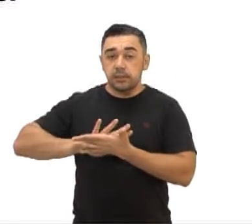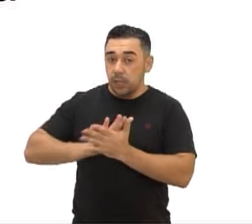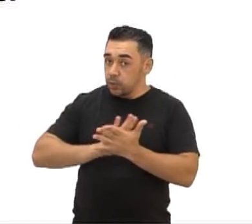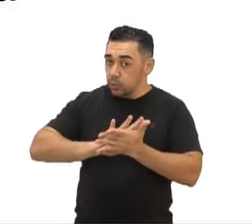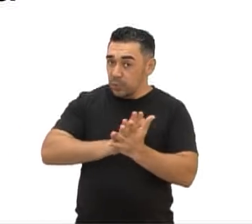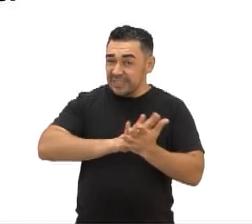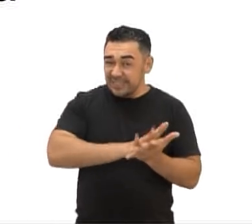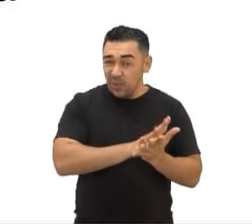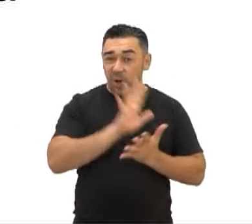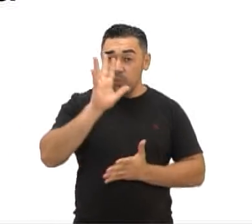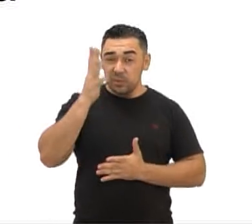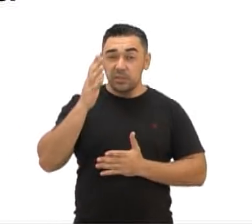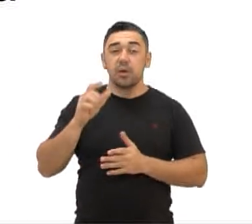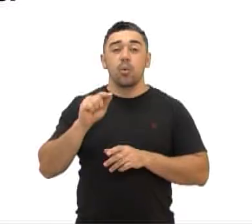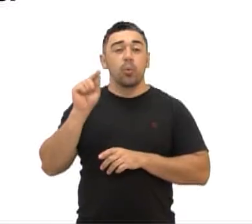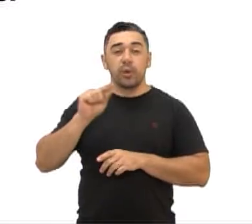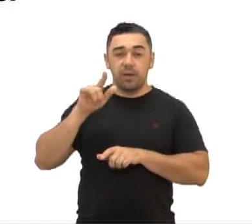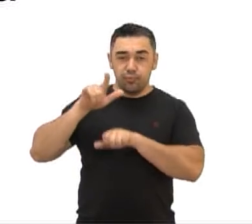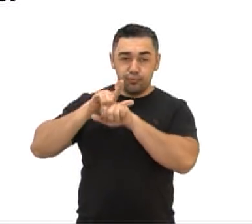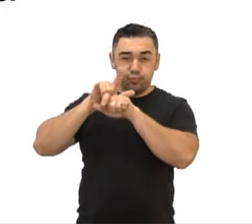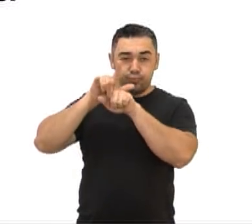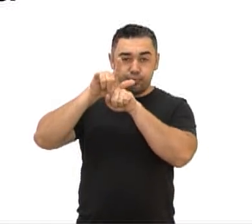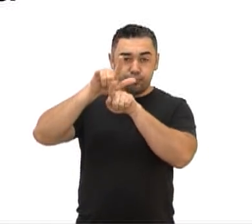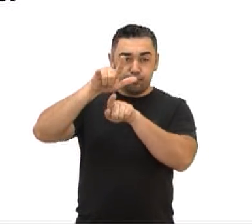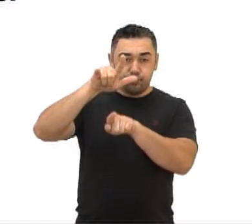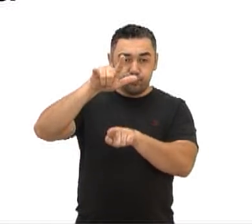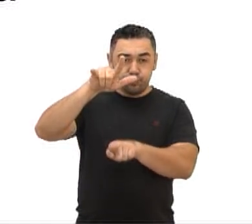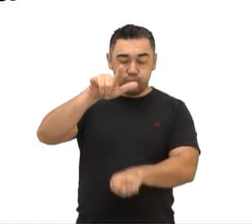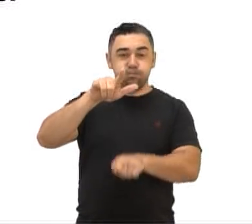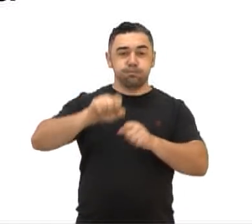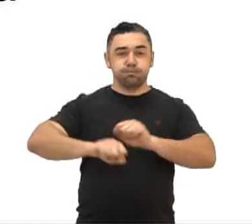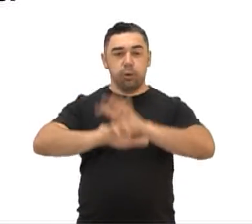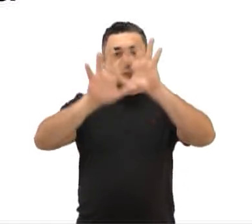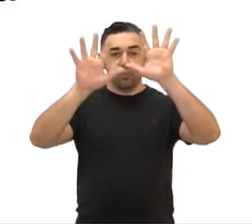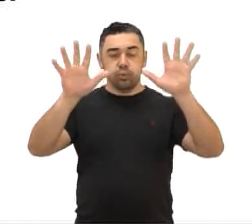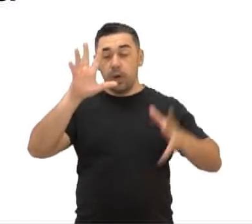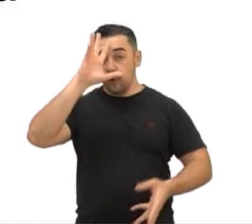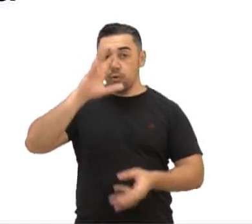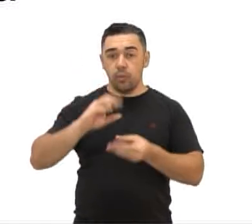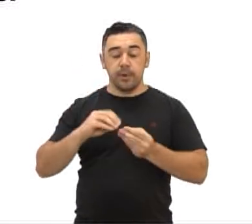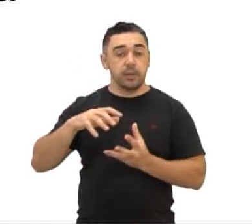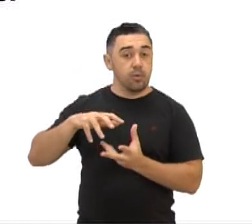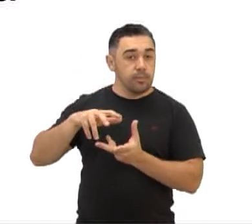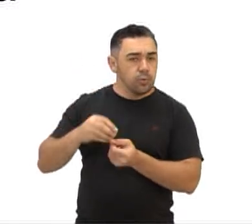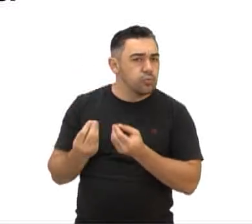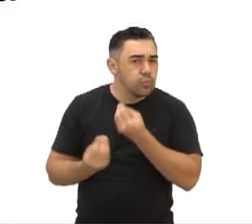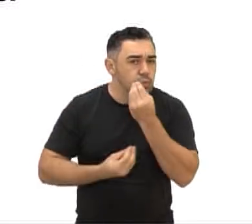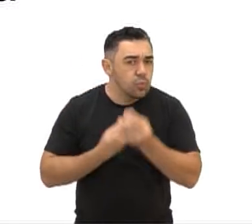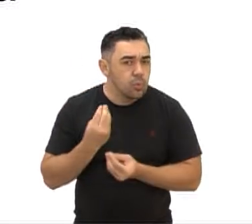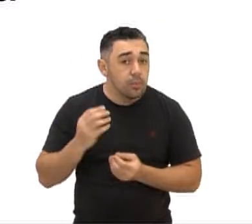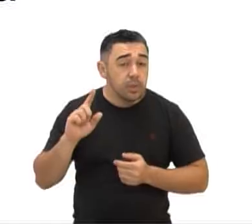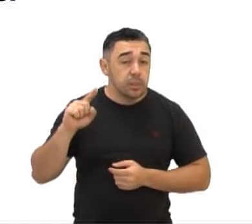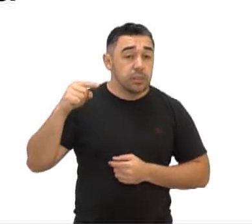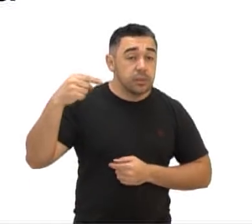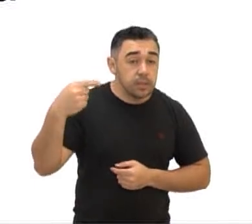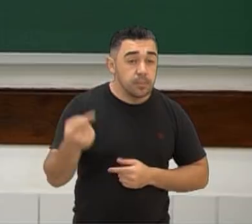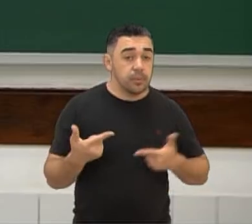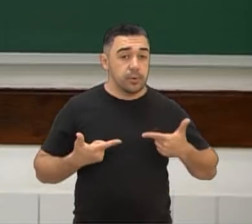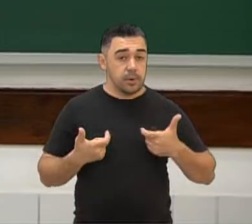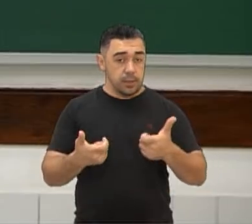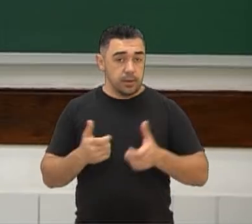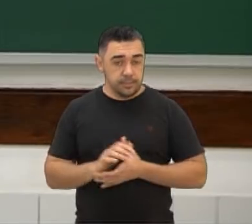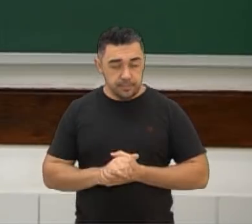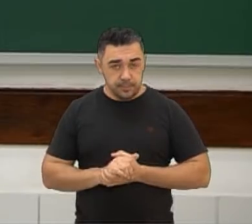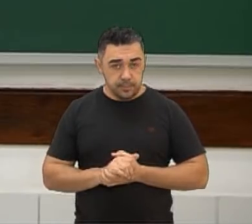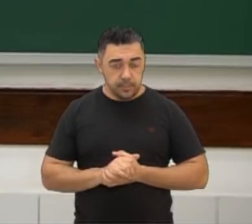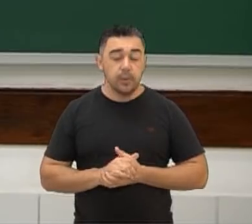causada pelas bombas atômicas. Ainda, compreender como o mundo ficou após a guerra. Então, como